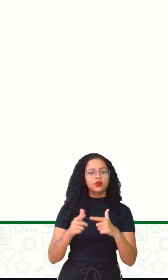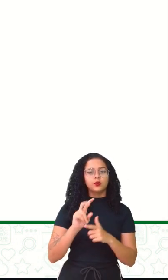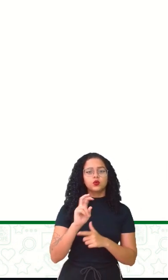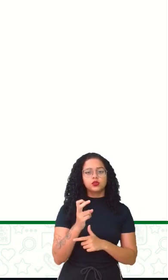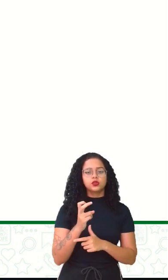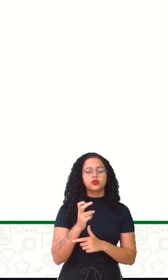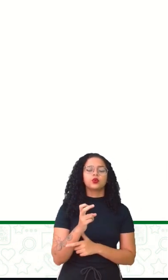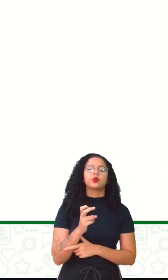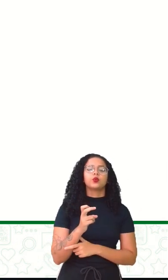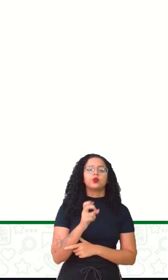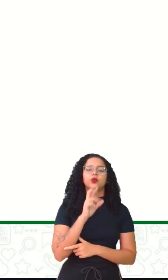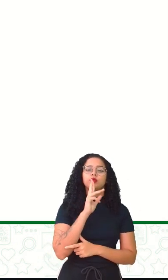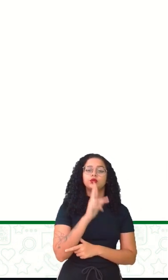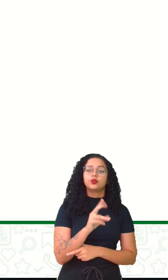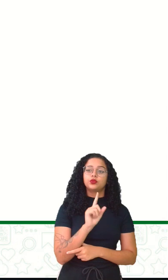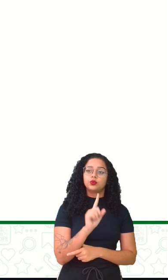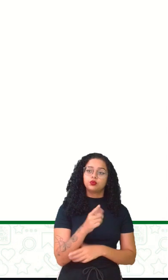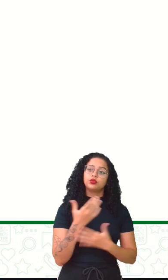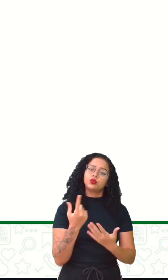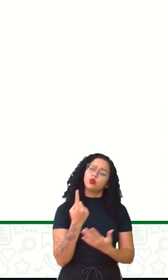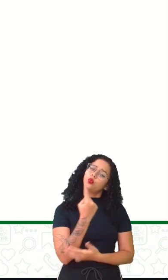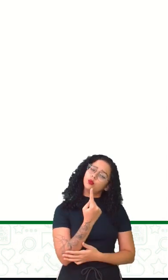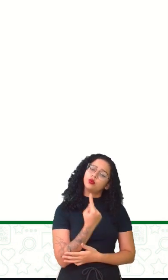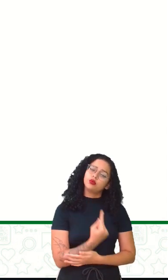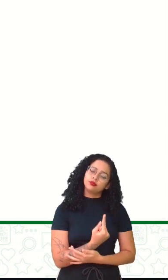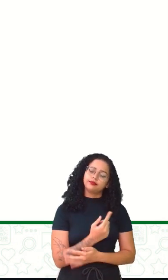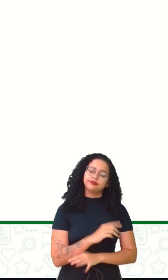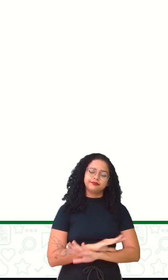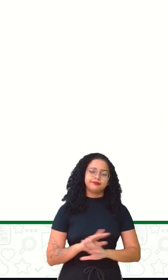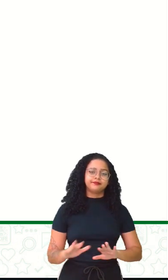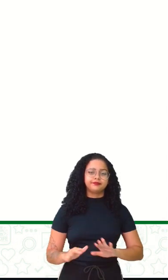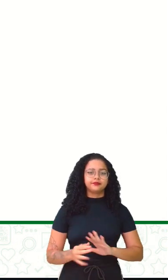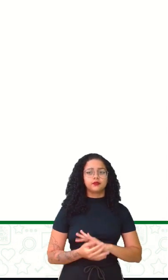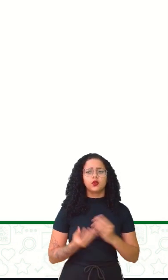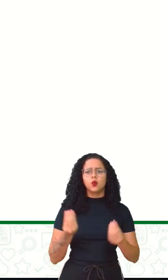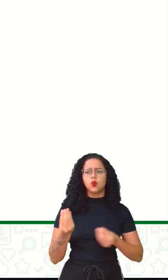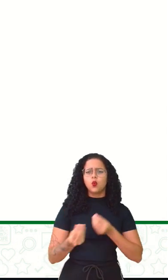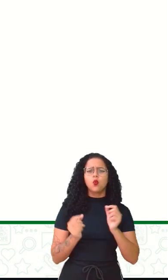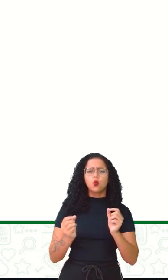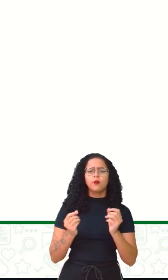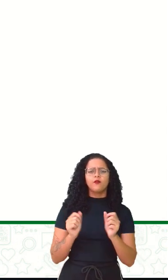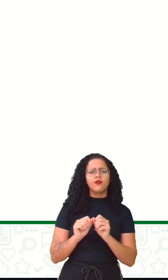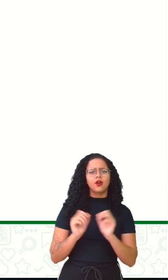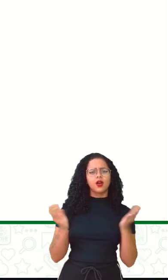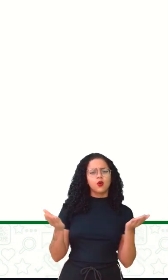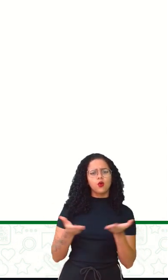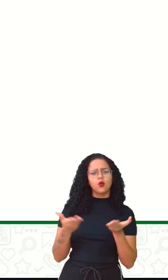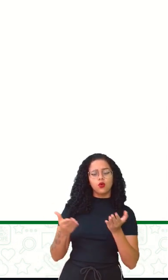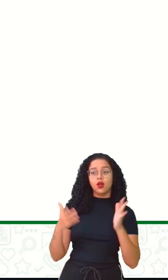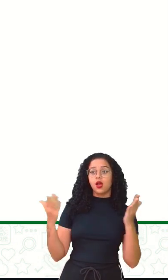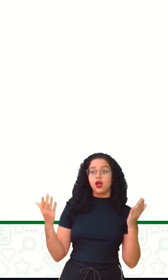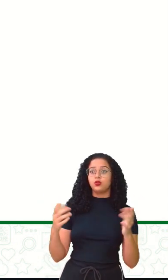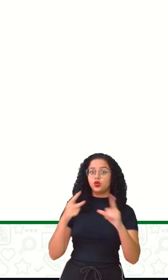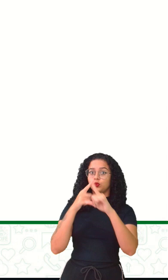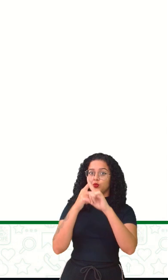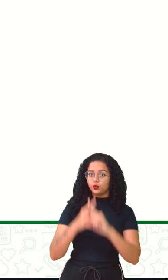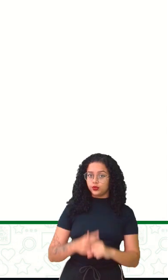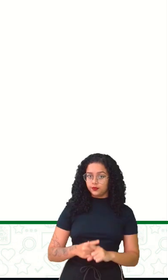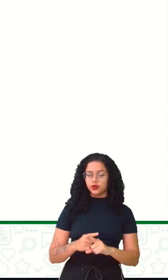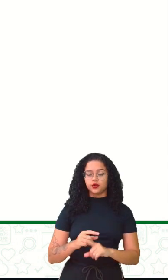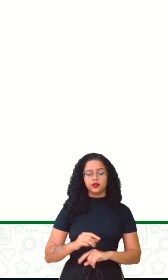5 vai dar 1, e 1 por 1 em si. Aí o que a gente faz agora? A gente multiplica os